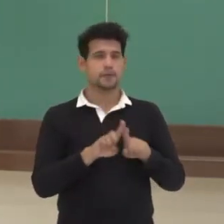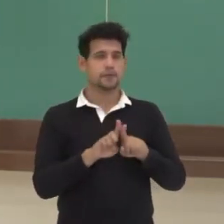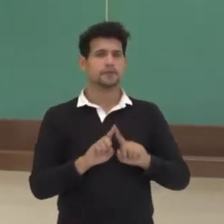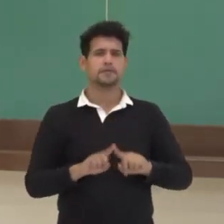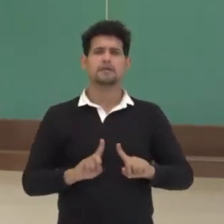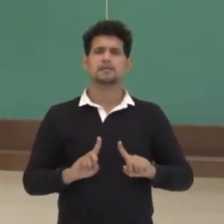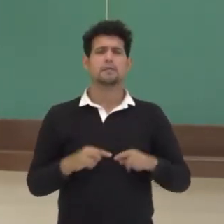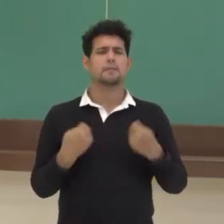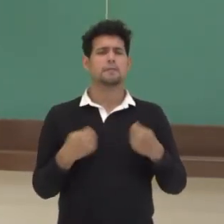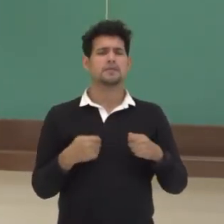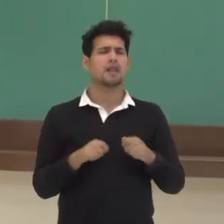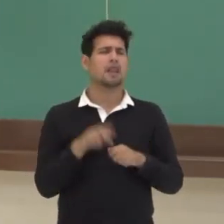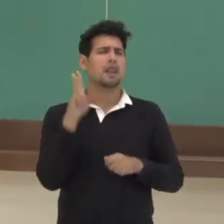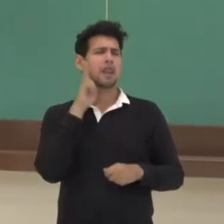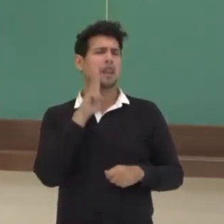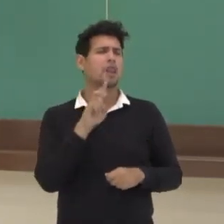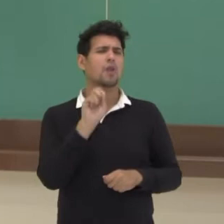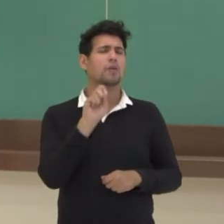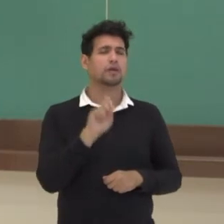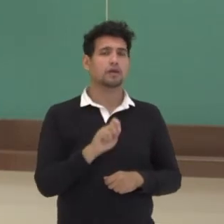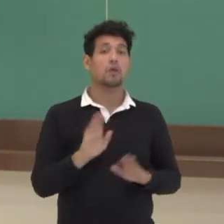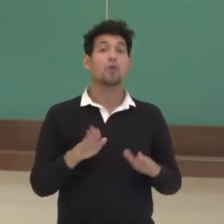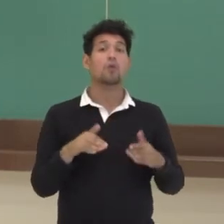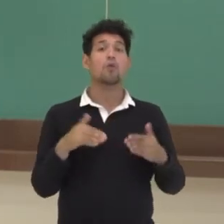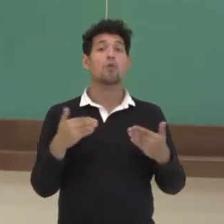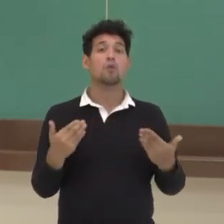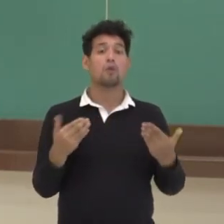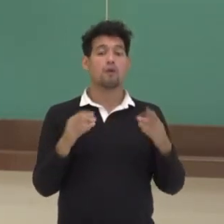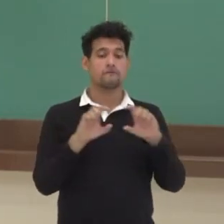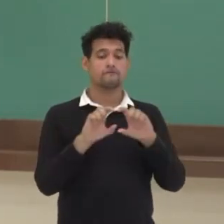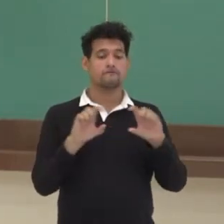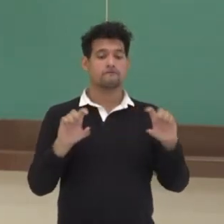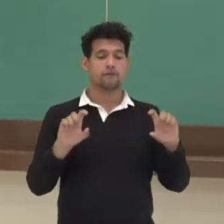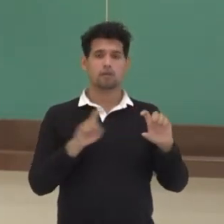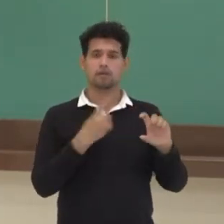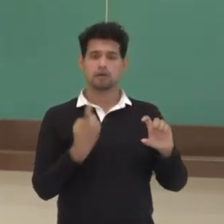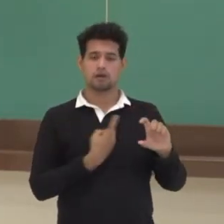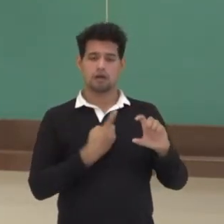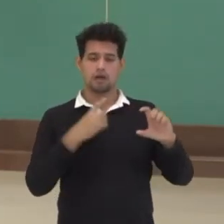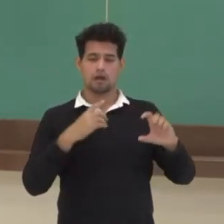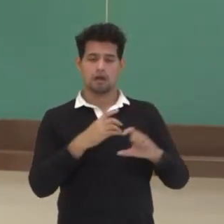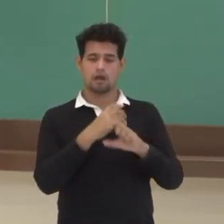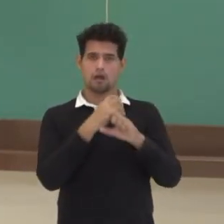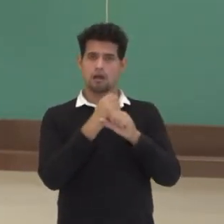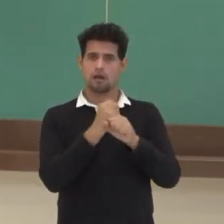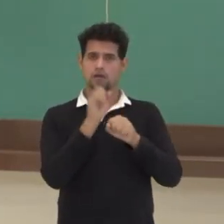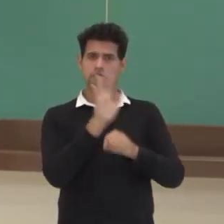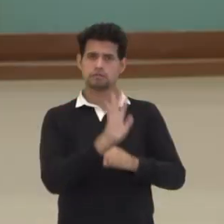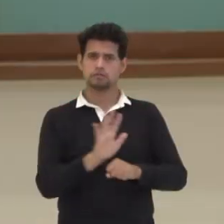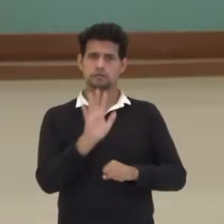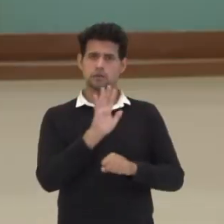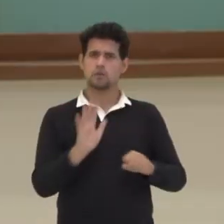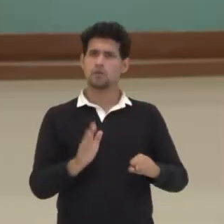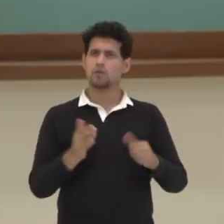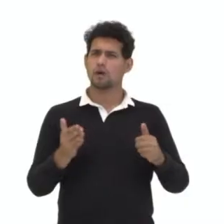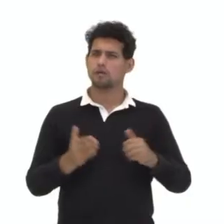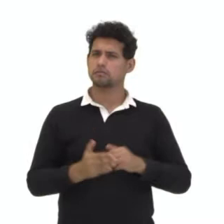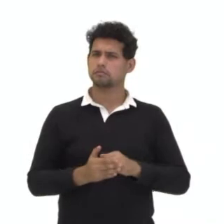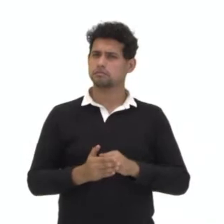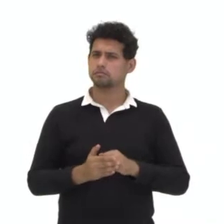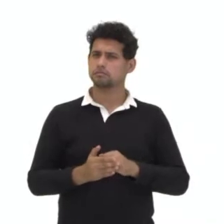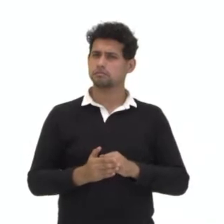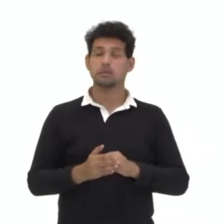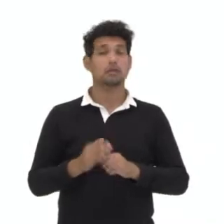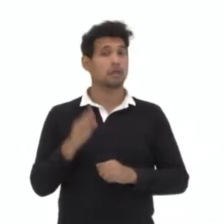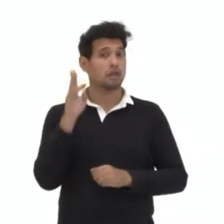O que a gente precisa lembrar primeiro? Qual é a fórmula, que a gente calcula a área do círculo? Então, para a gente lembrar,